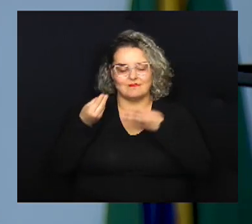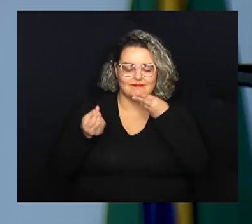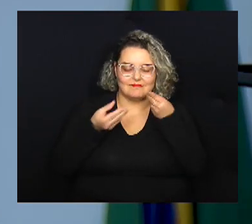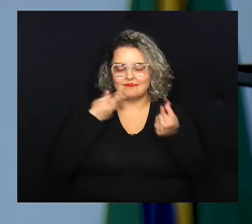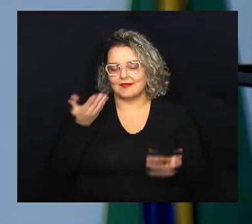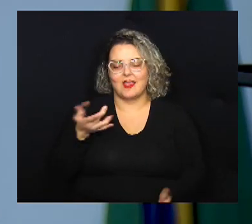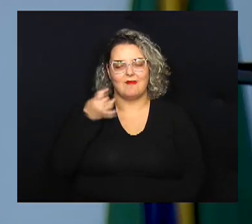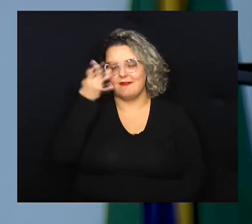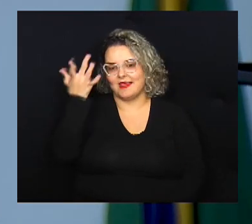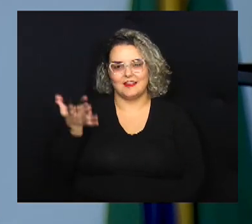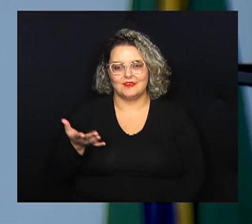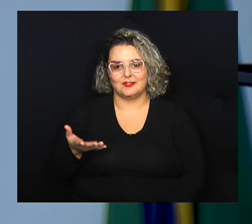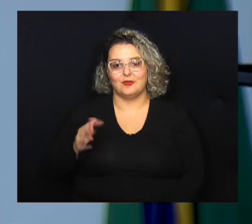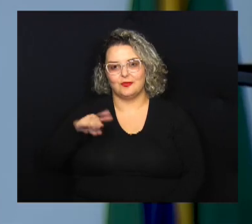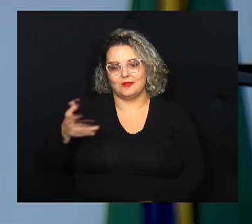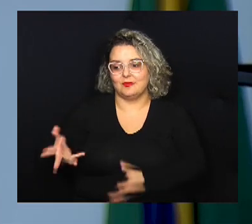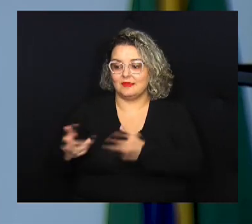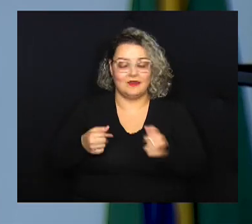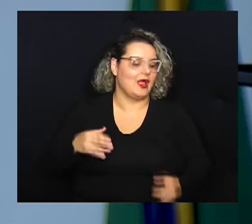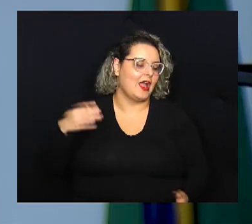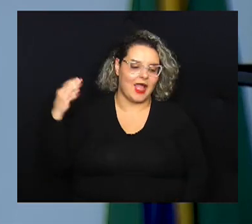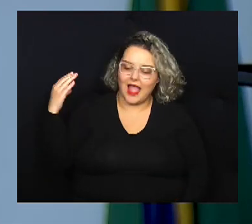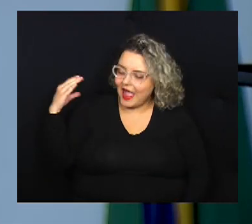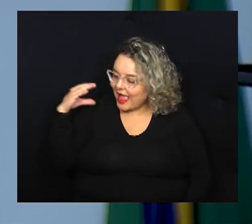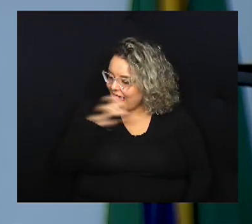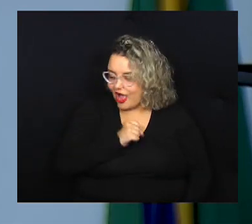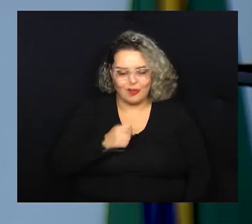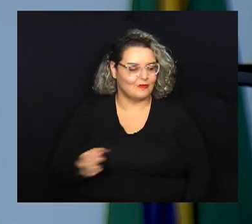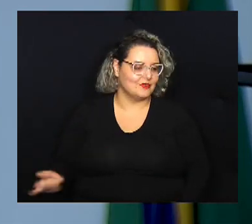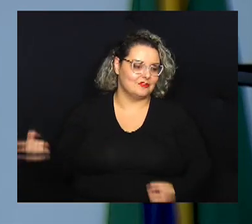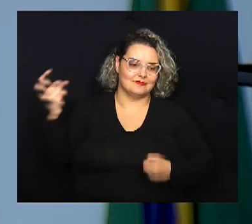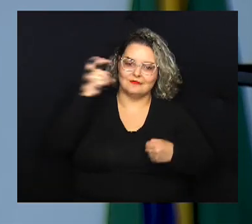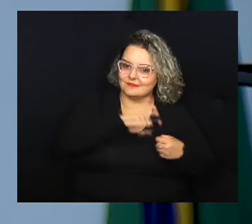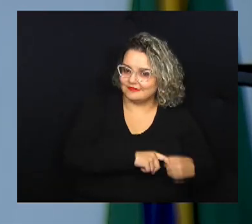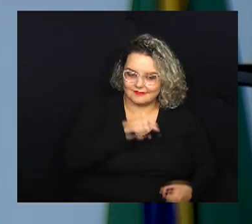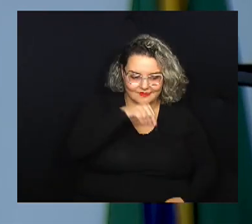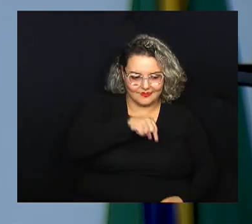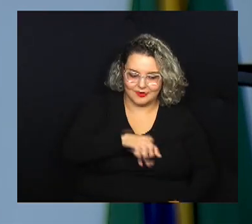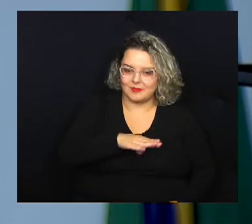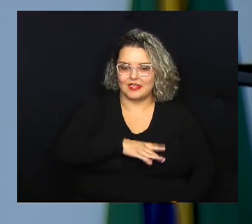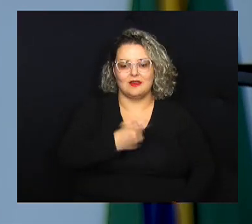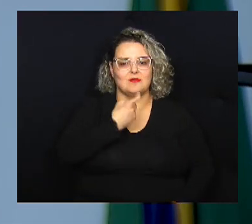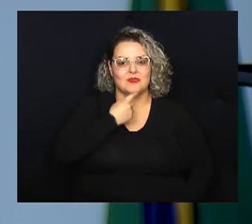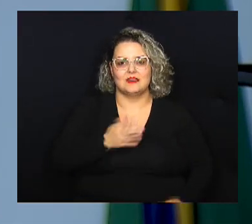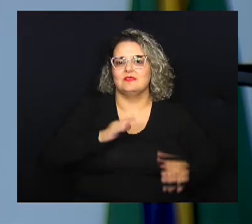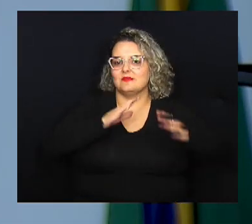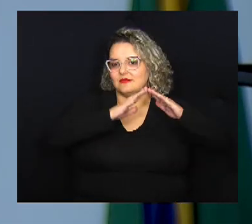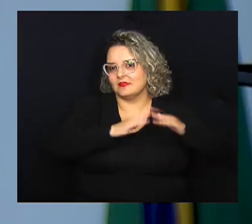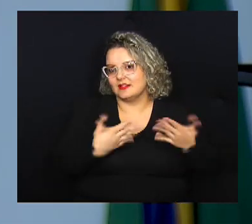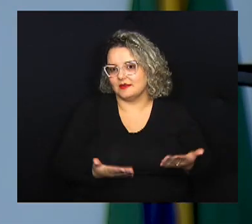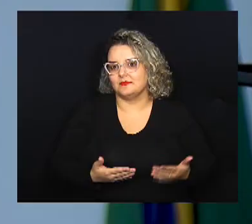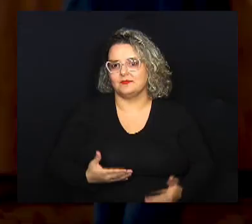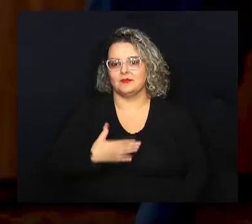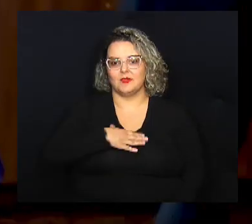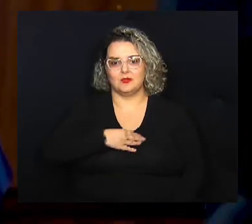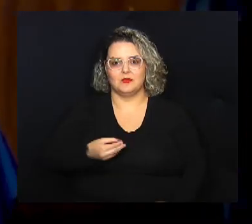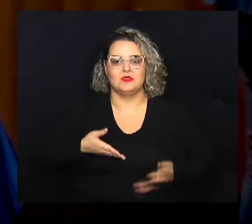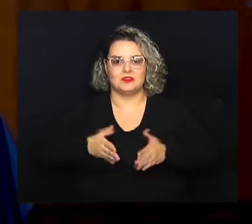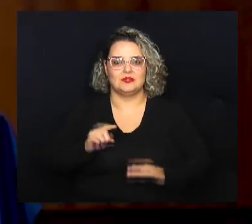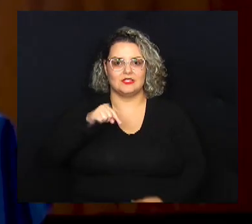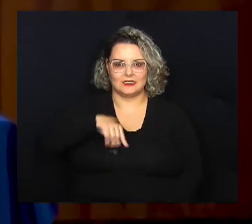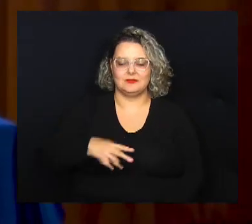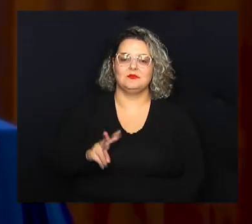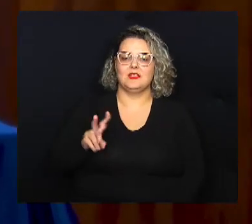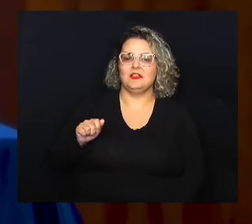vim correndo. Achei, agora é a minha oportunidade de vir para cá, fazendo a minha vida, né? Meus filhos nasceram aqui.